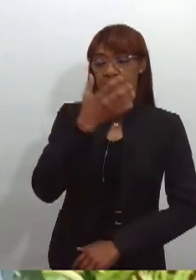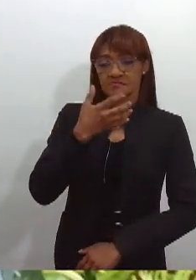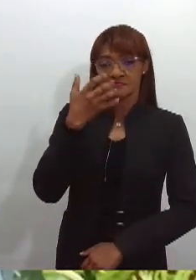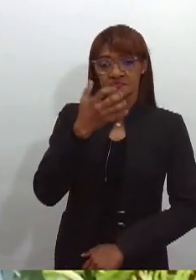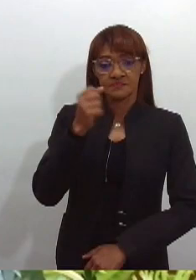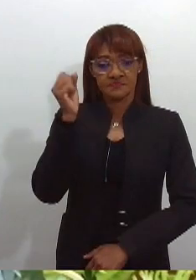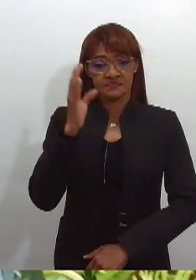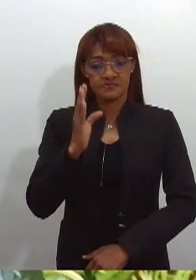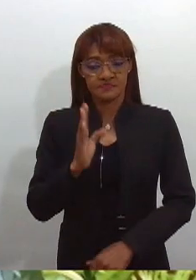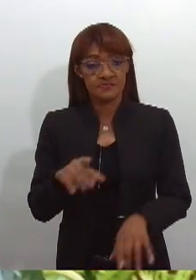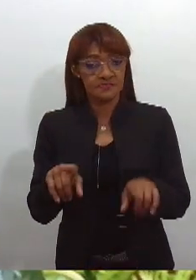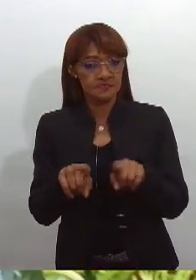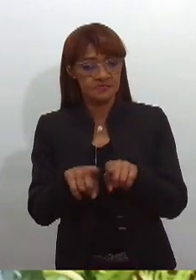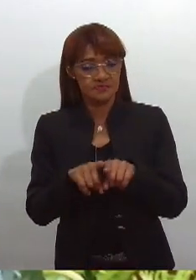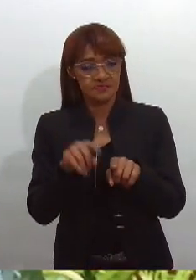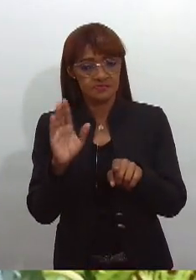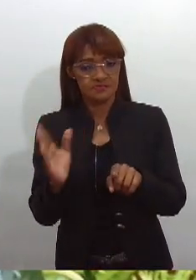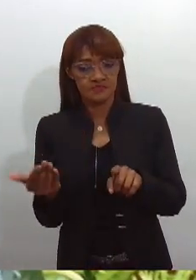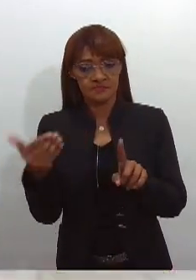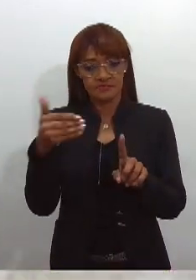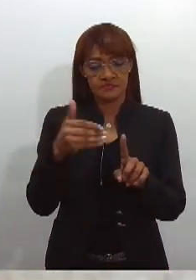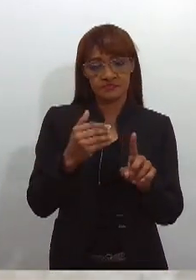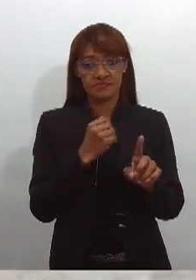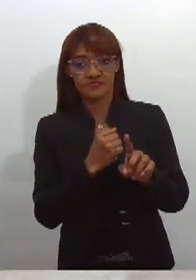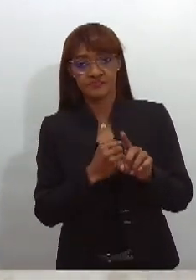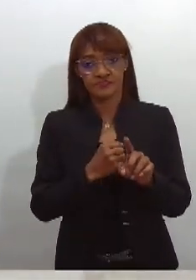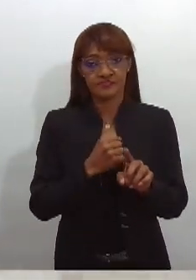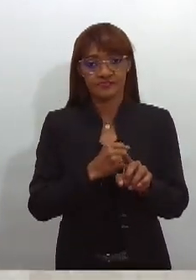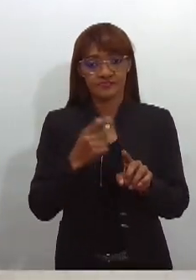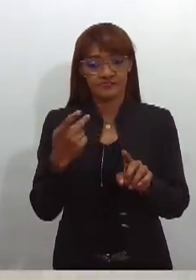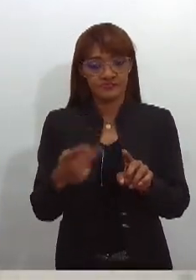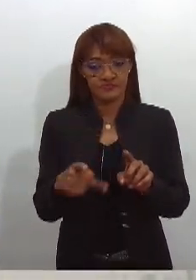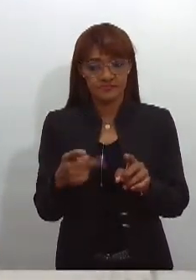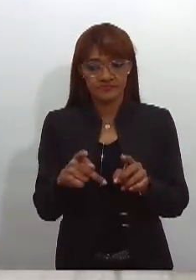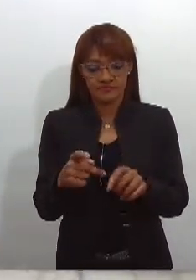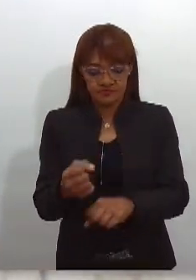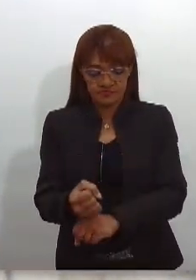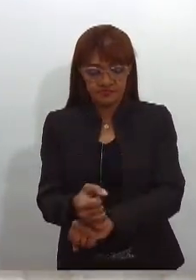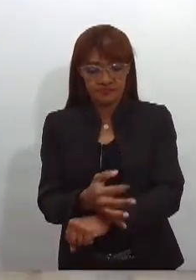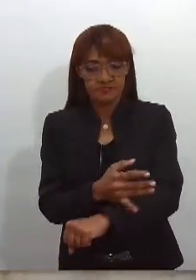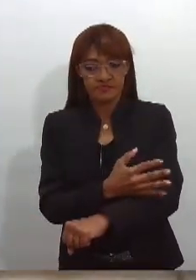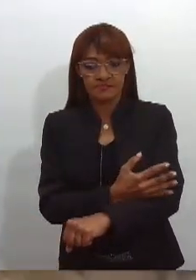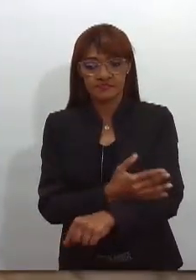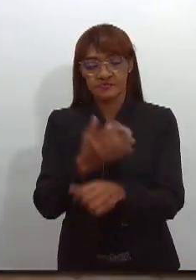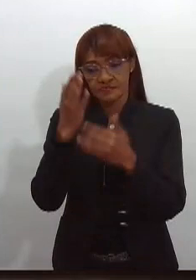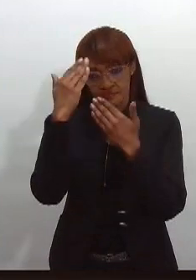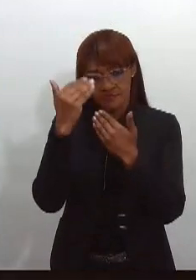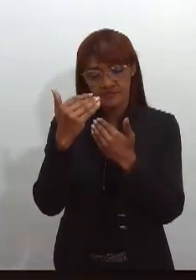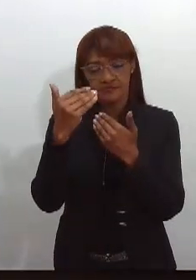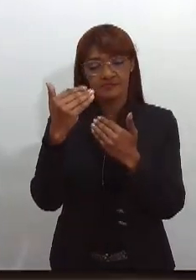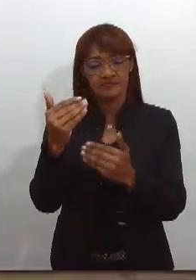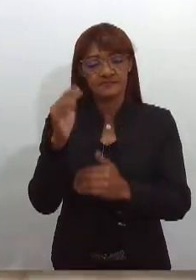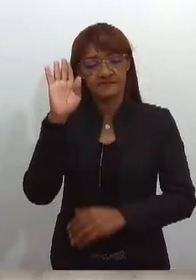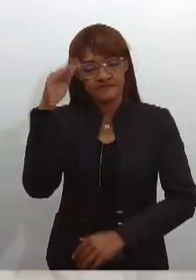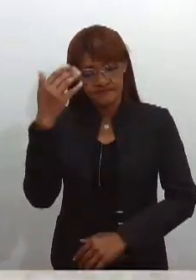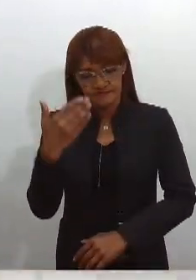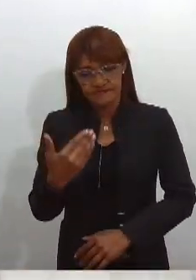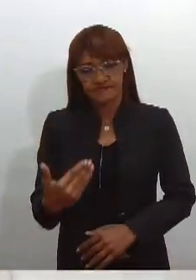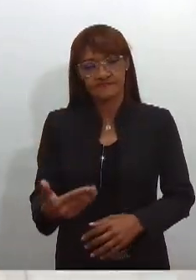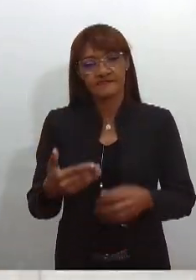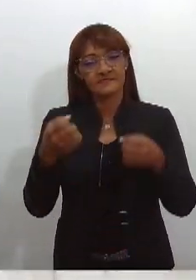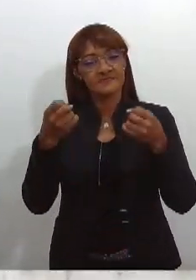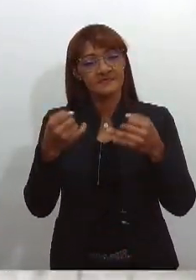tornou-se referência do forró tradicional. Emocionada, a cantora agradeceu a homenagem e falou do amor que ela sente